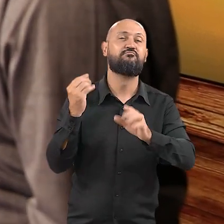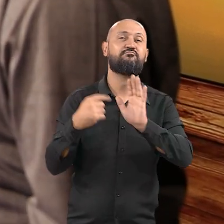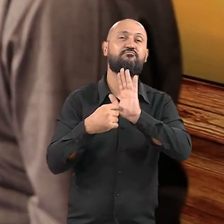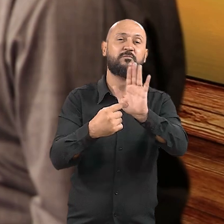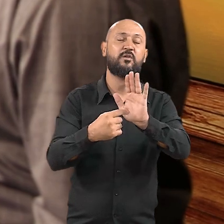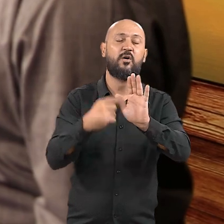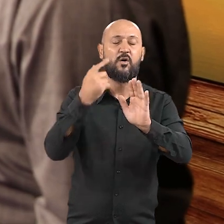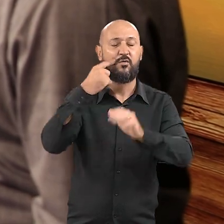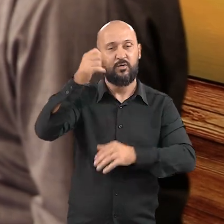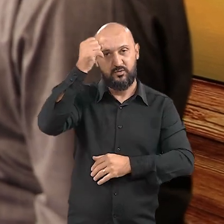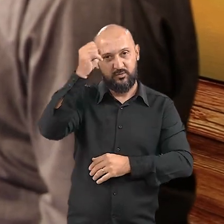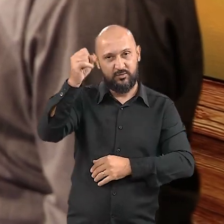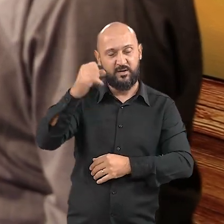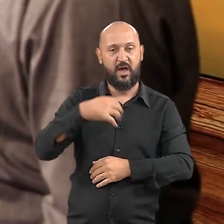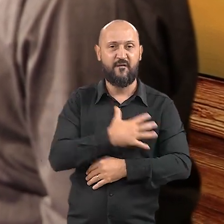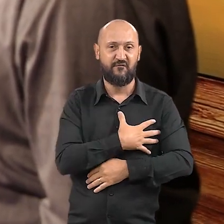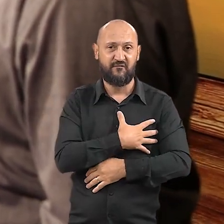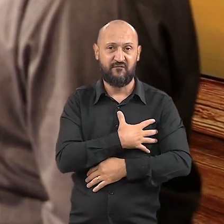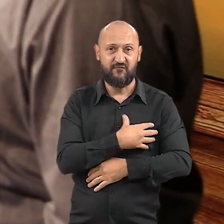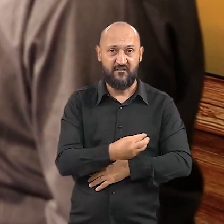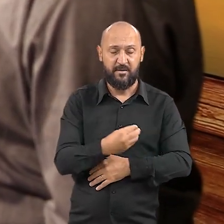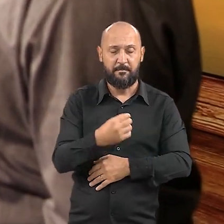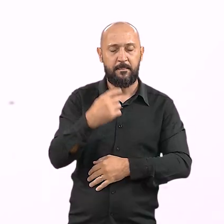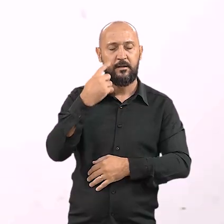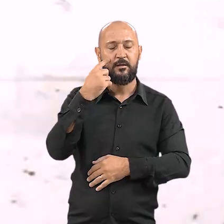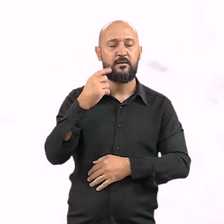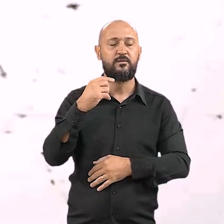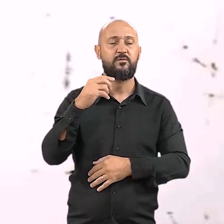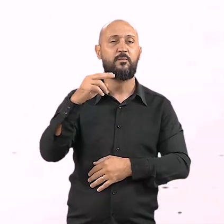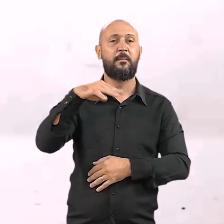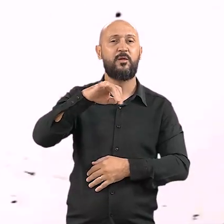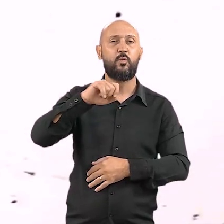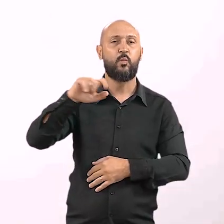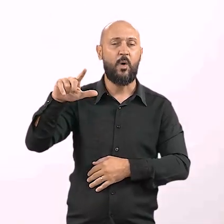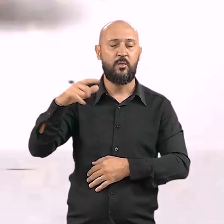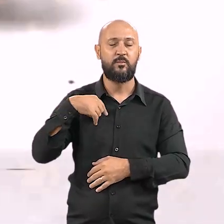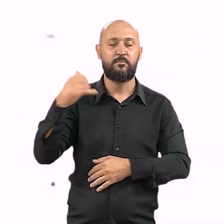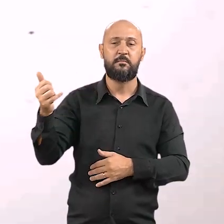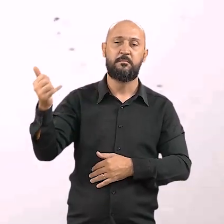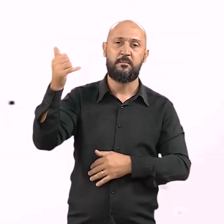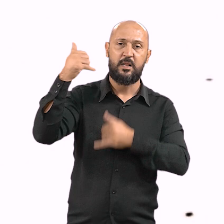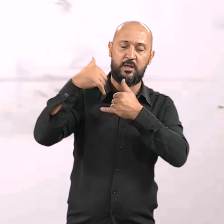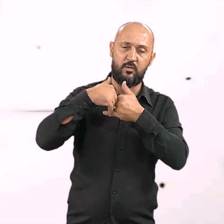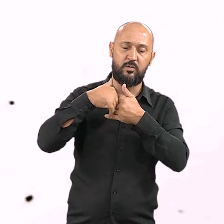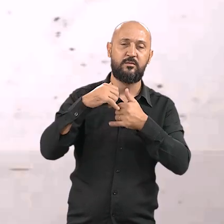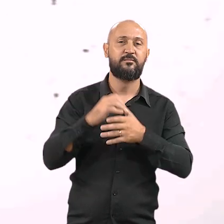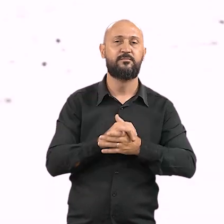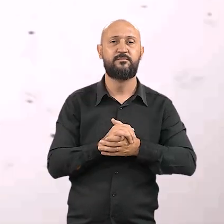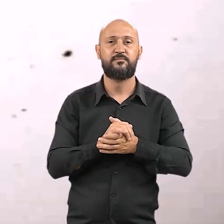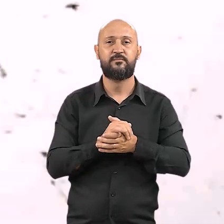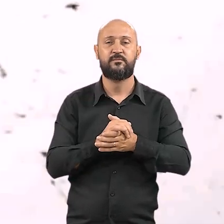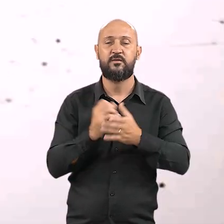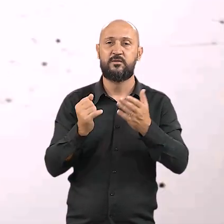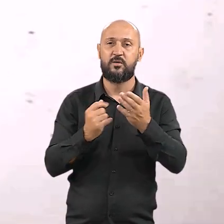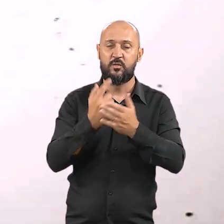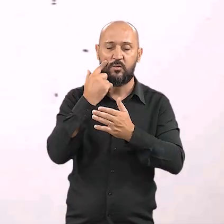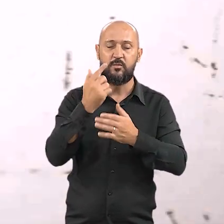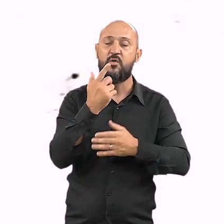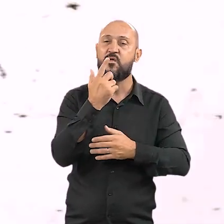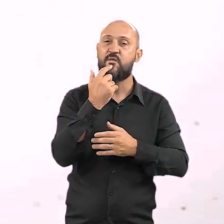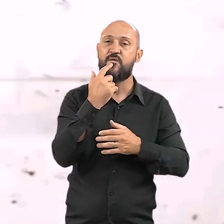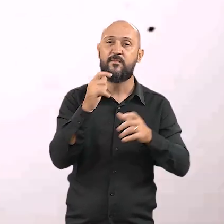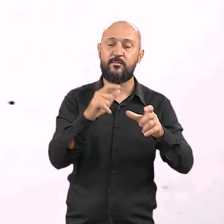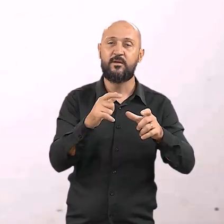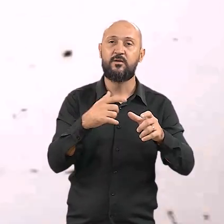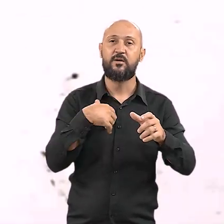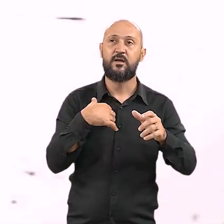botamos no ar e foi um sucesso. A filha do Manuel me ligou um dia e falou assim, Zé Du, você comprou uma fitinha